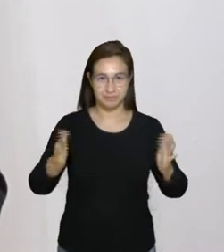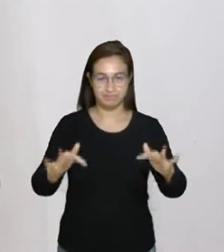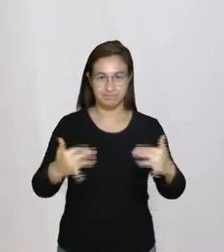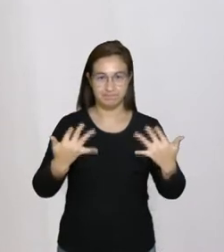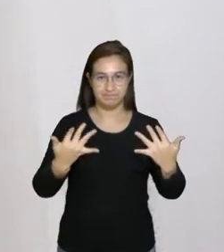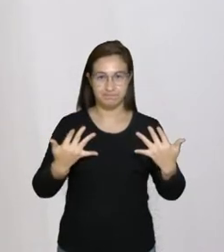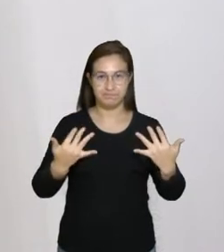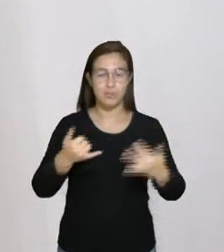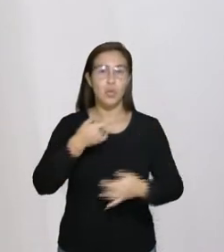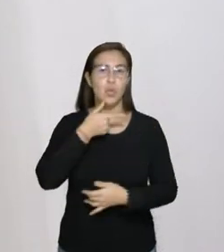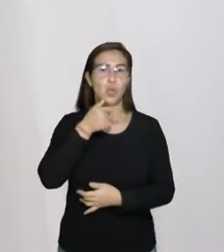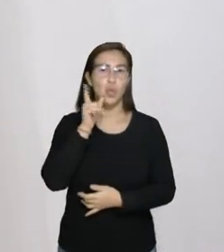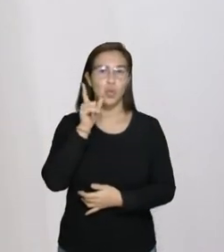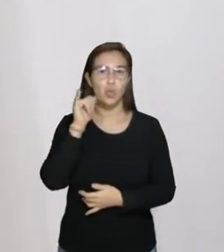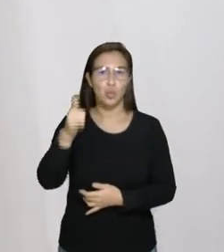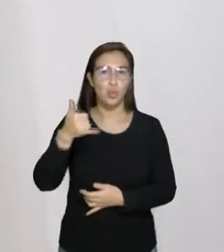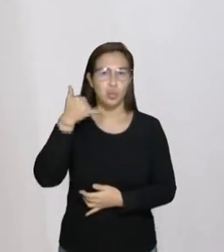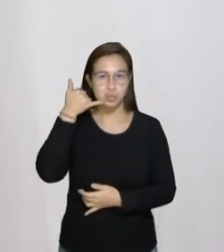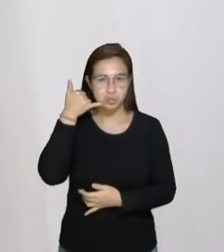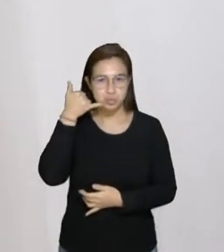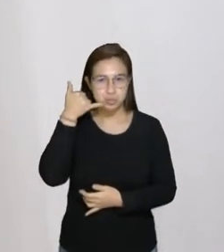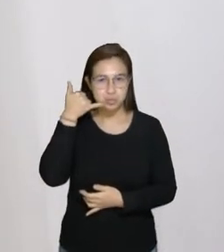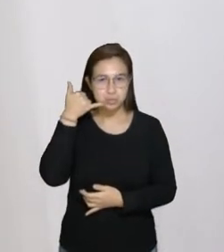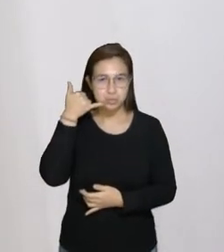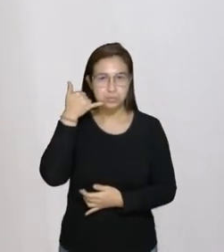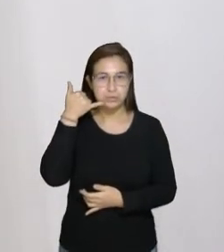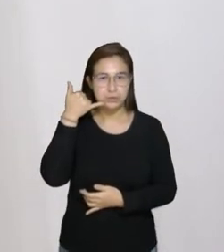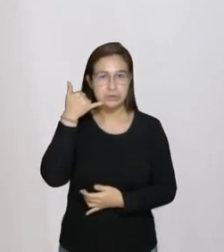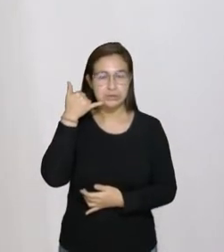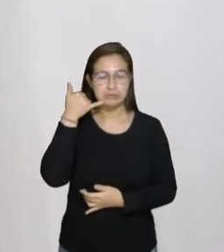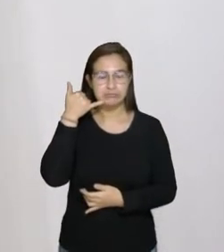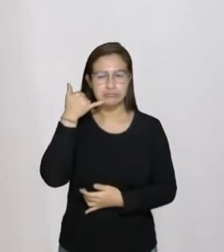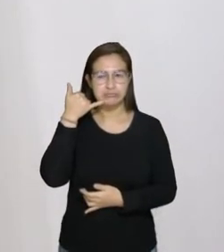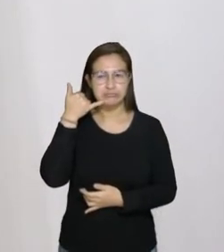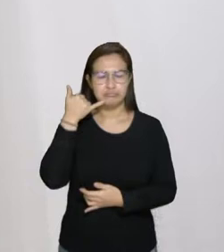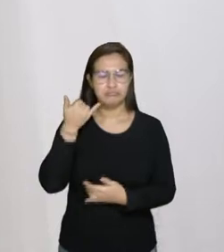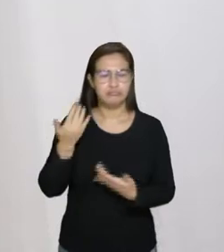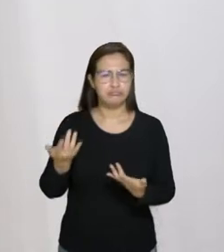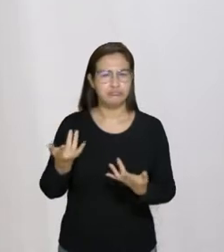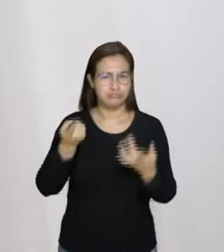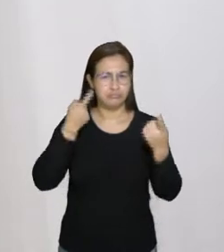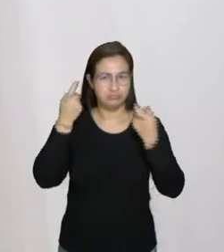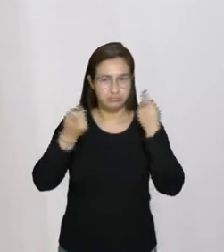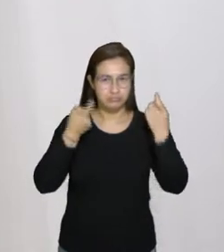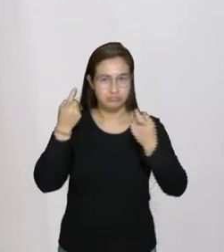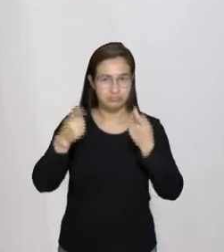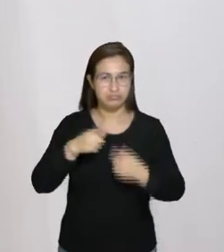ligação ontem, deputado Vicentini, que fiquei preocupado.